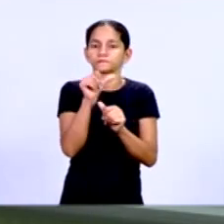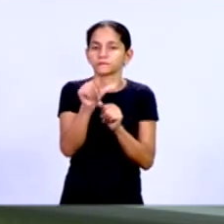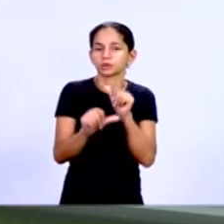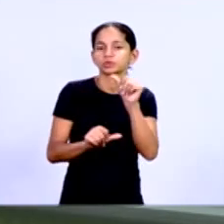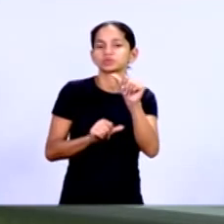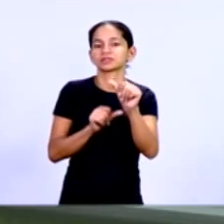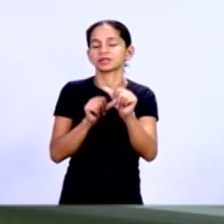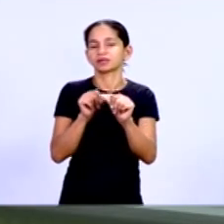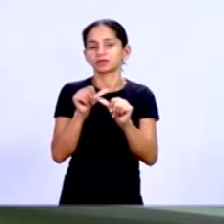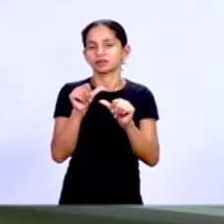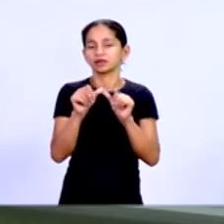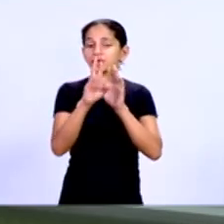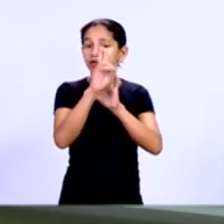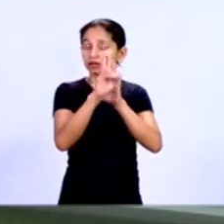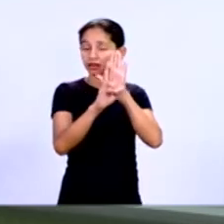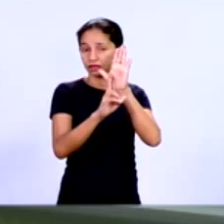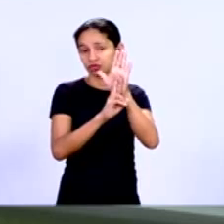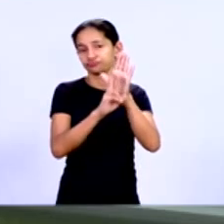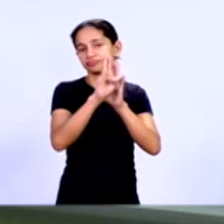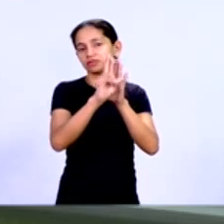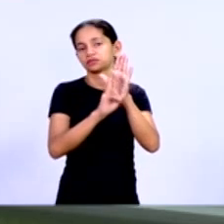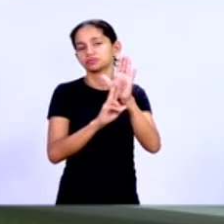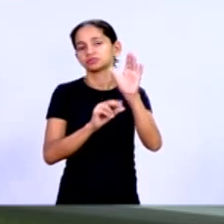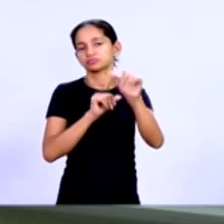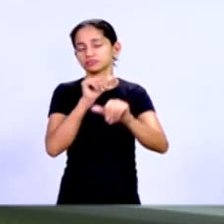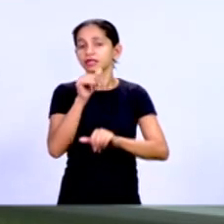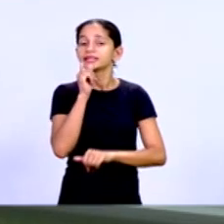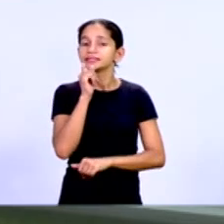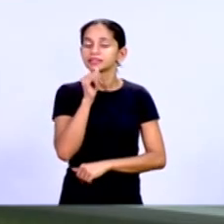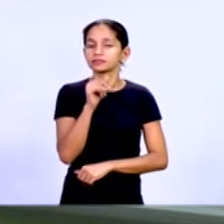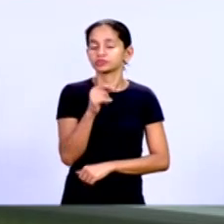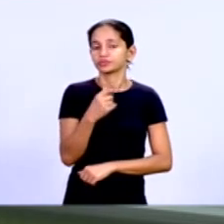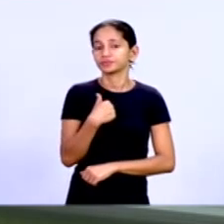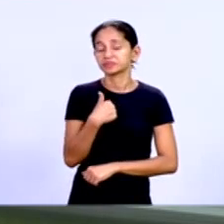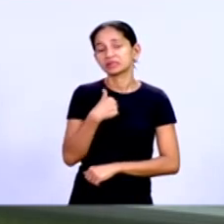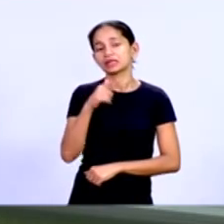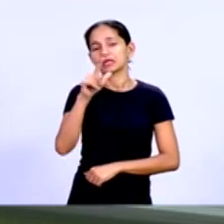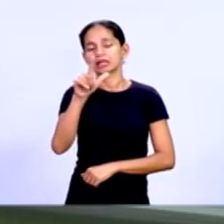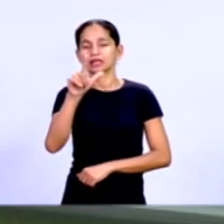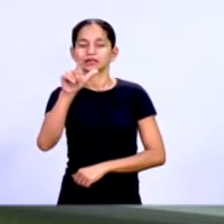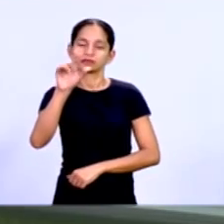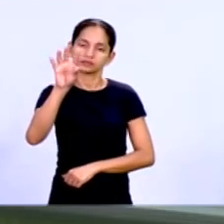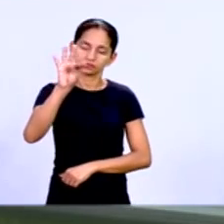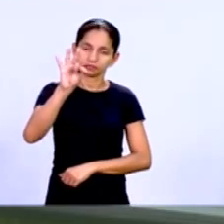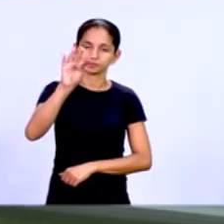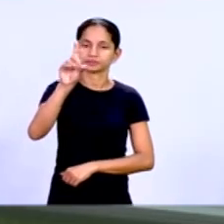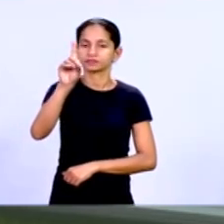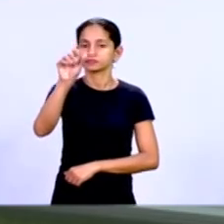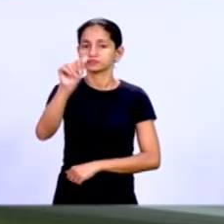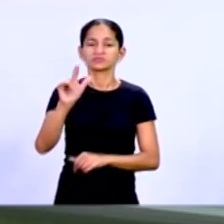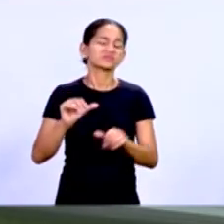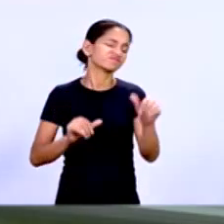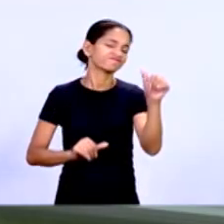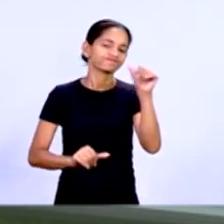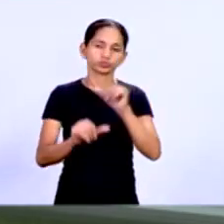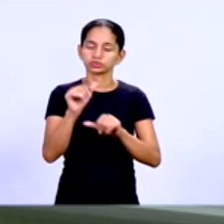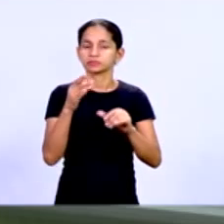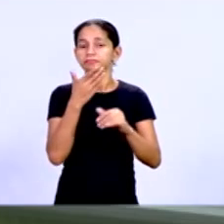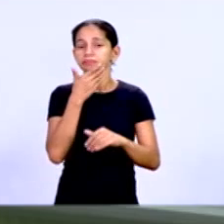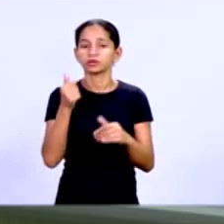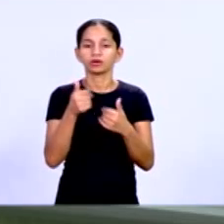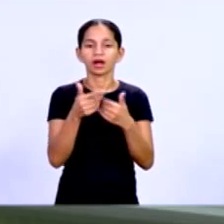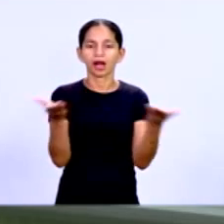a formalização da empresa, deixando de ser, por exemplo, uma limitada, e passa a ser uma companhia de capital